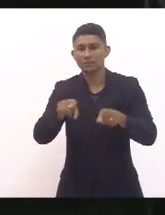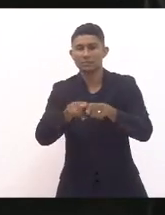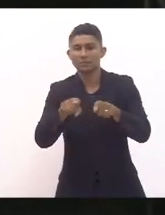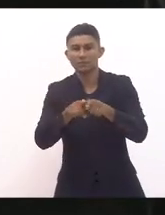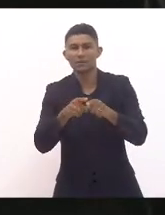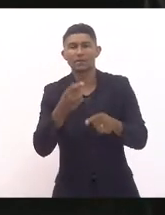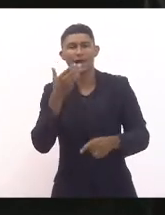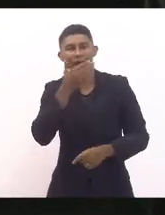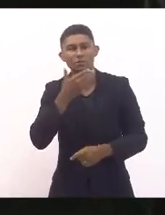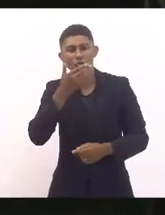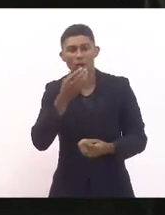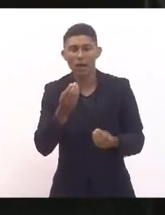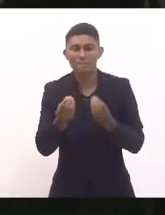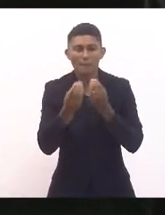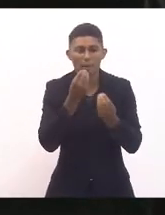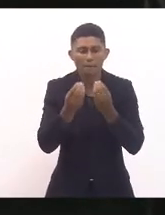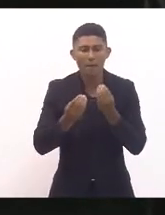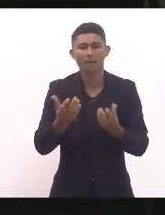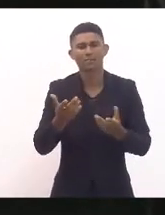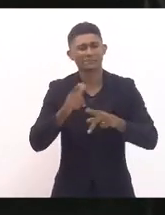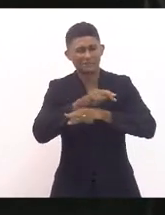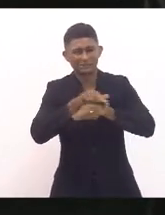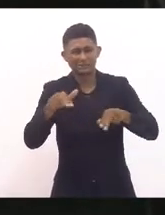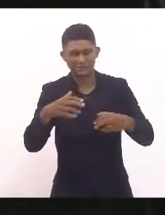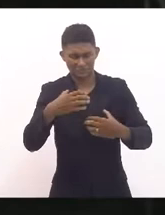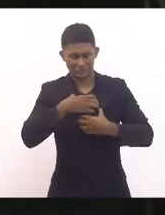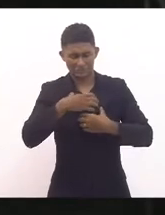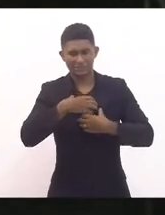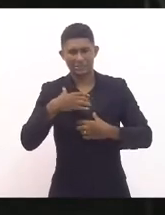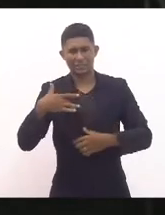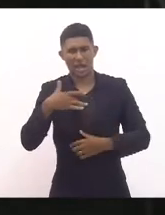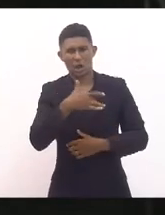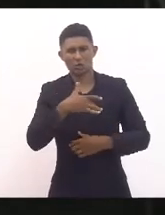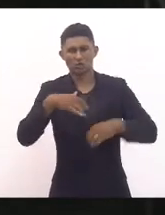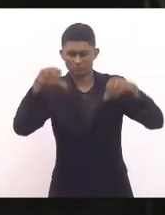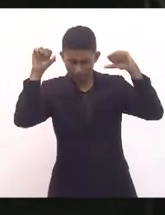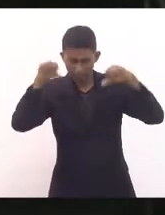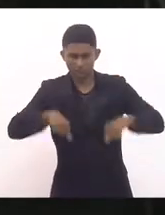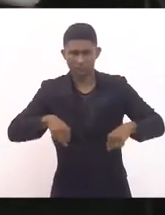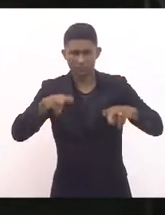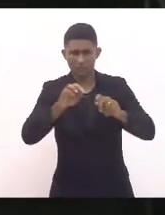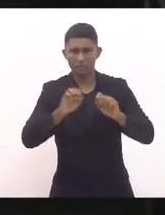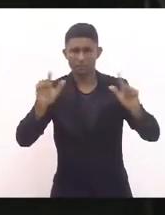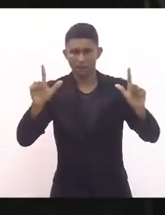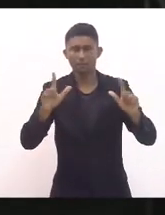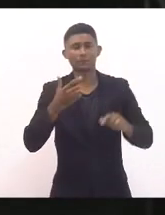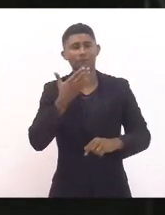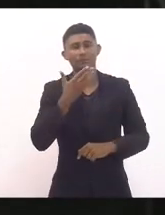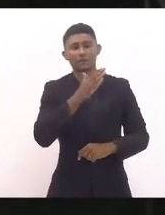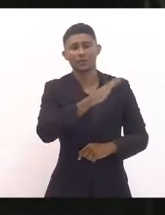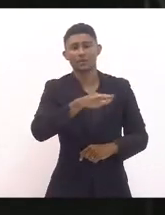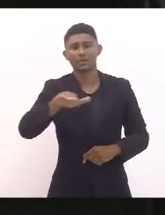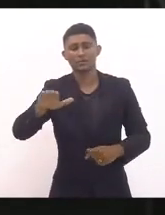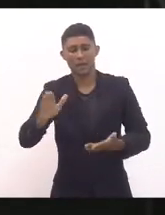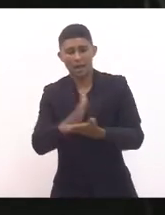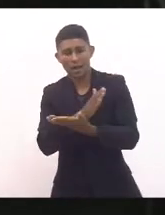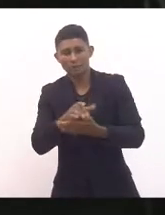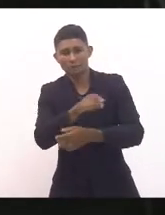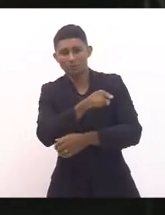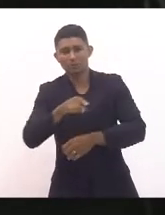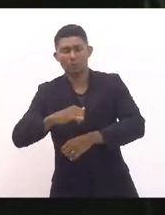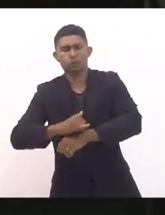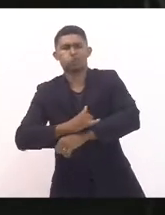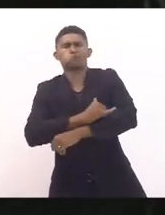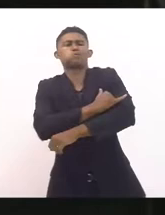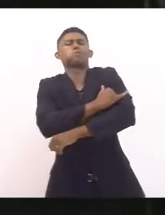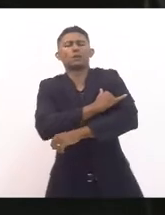acidulante, corante, tudo que faz mal à saúde. Nós temos uma parcela das nossas crianças que tem obesidade infantil devido a essa